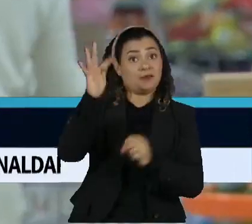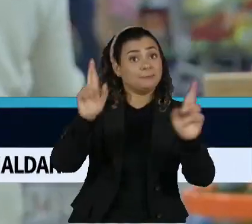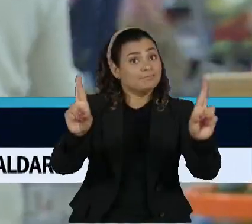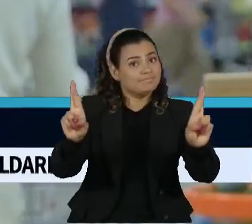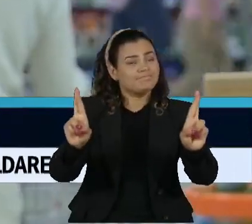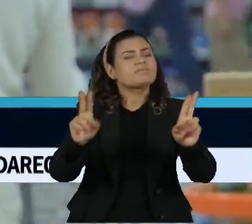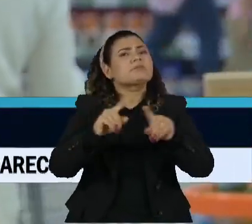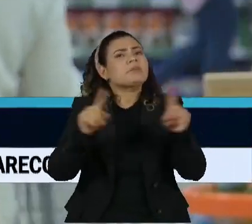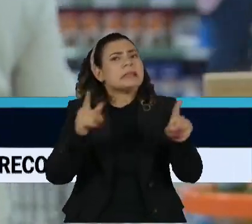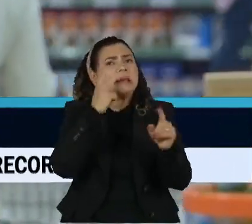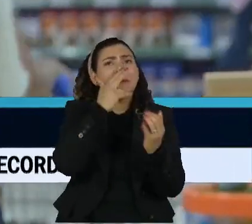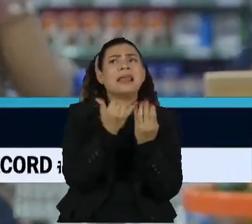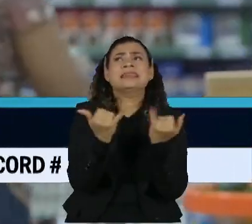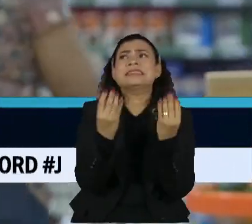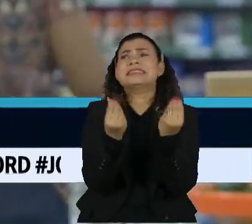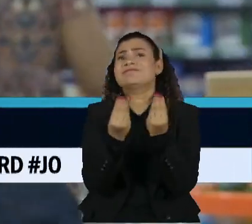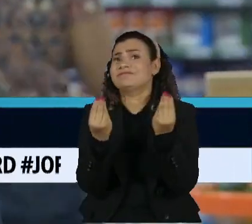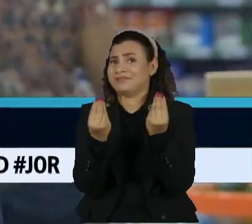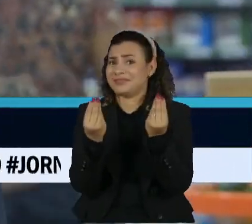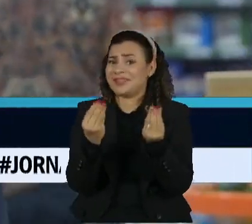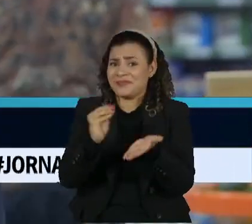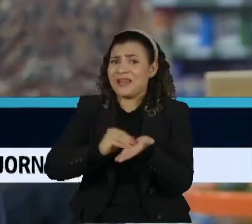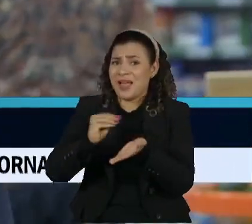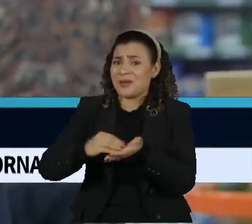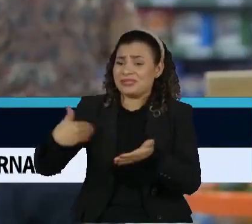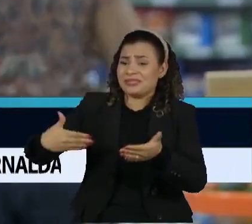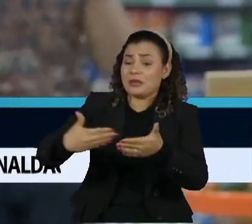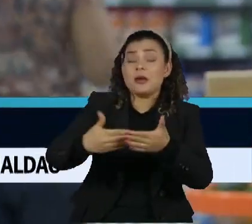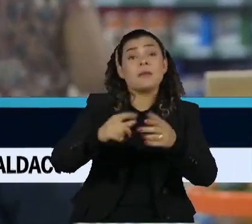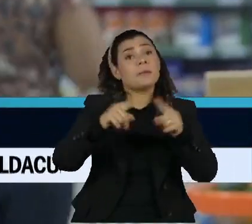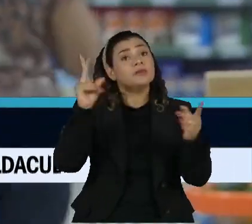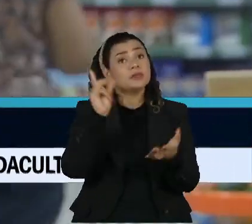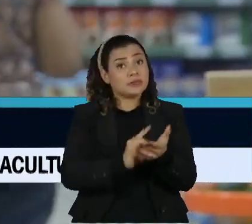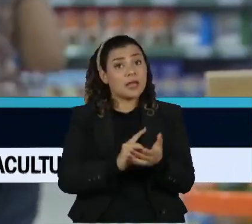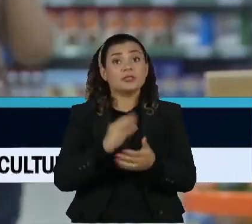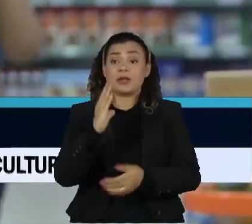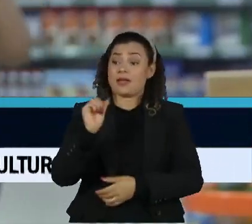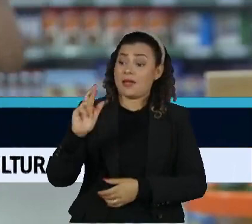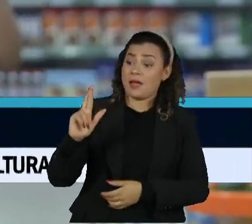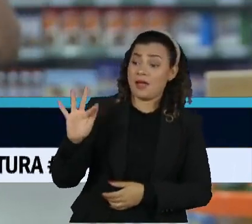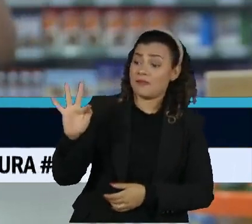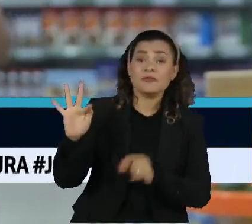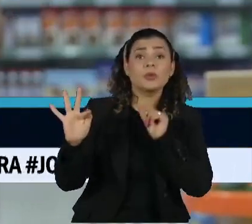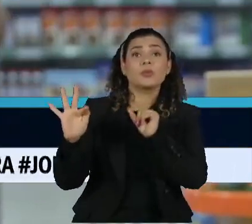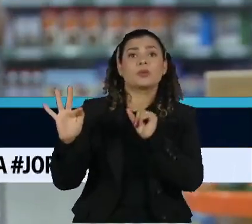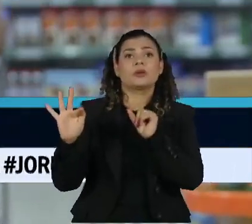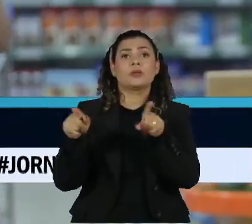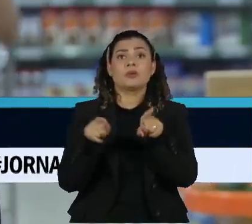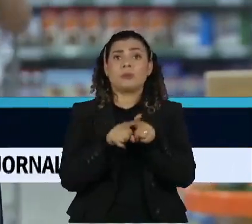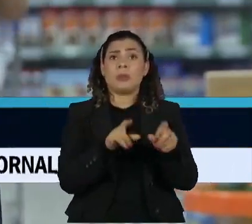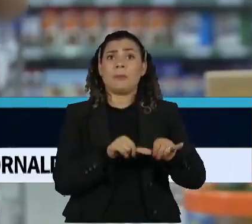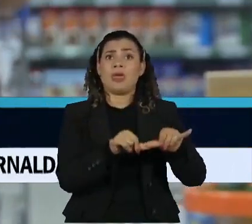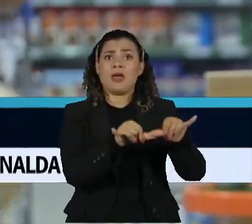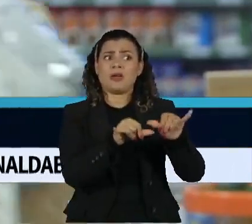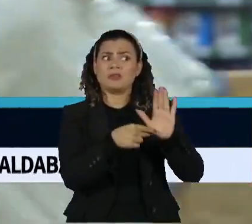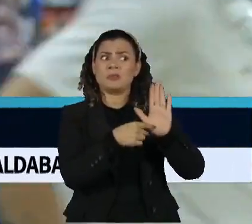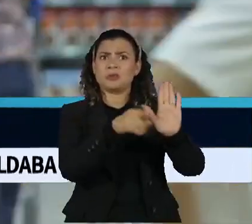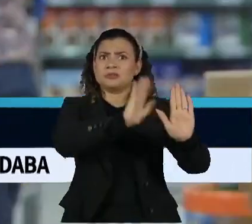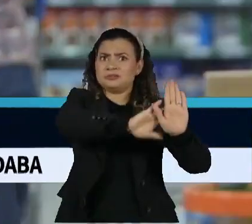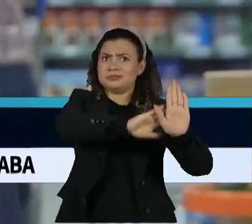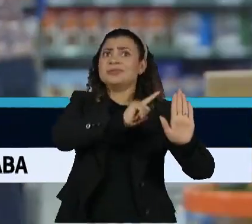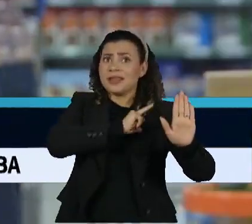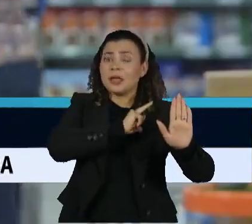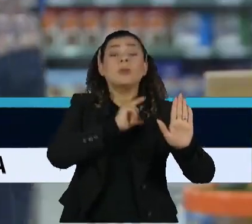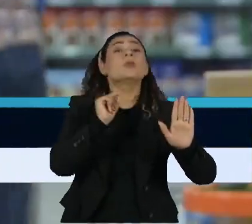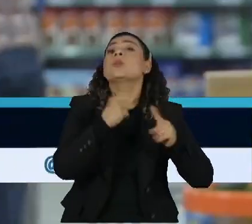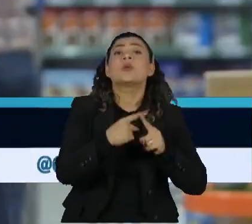isso parece distante, pois saiba que as disputas do CARF estão até aqui nas prateleiras dos supermercados.